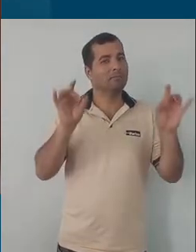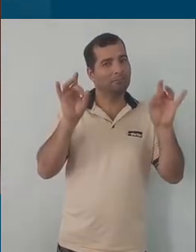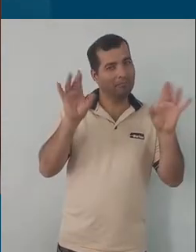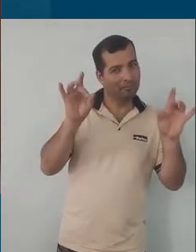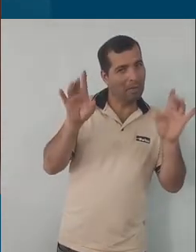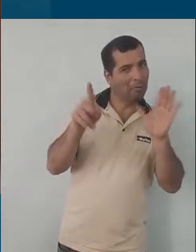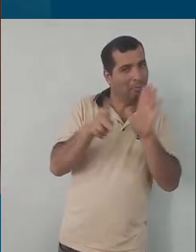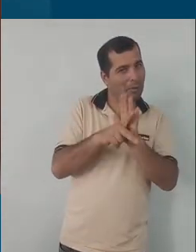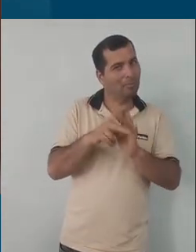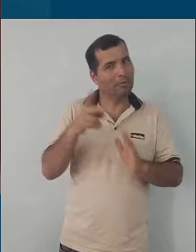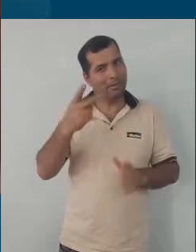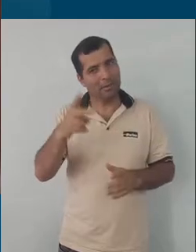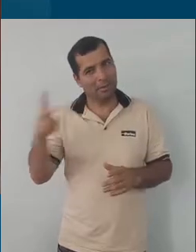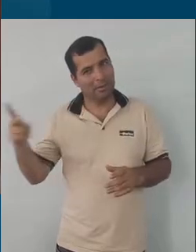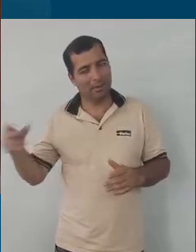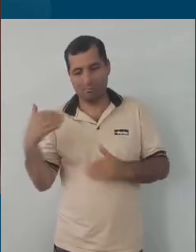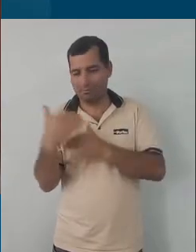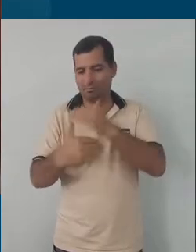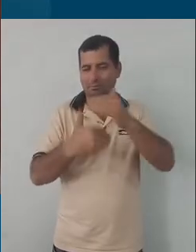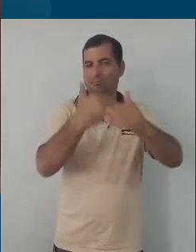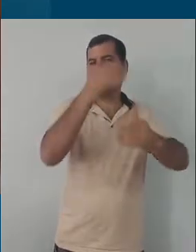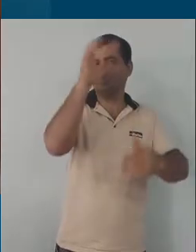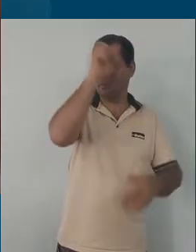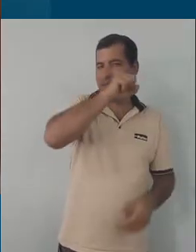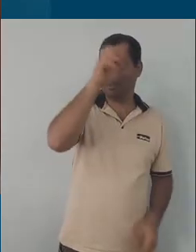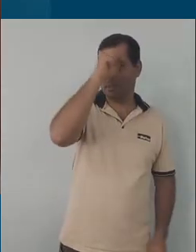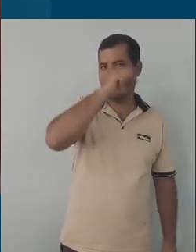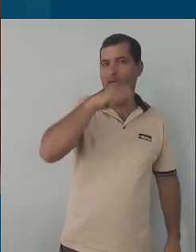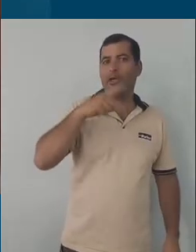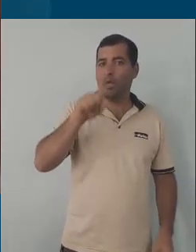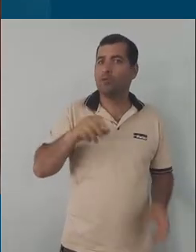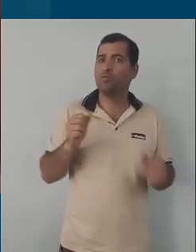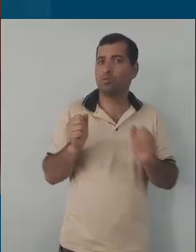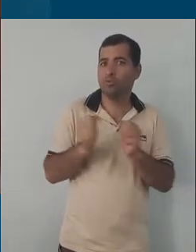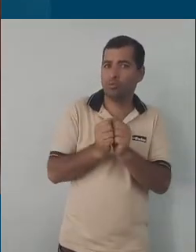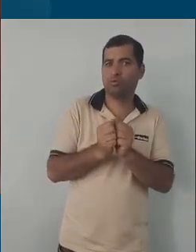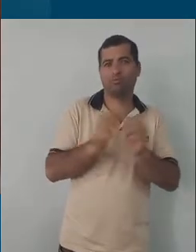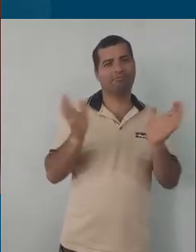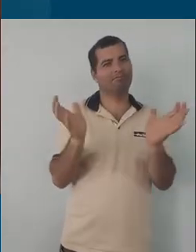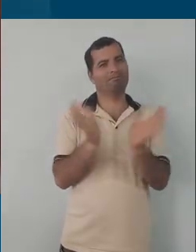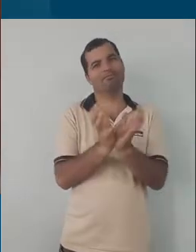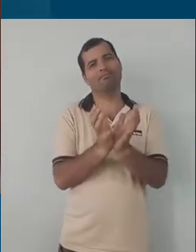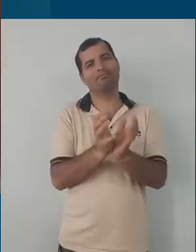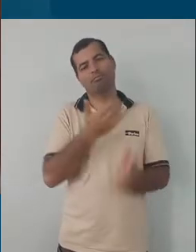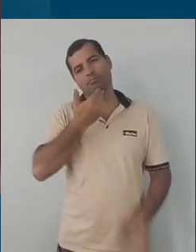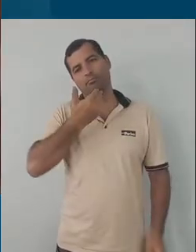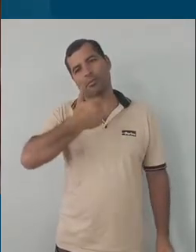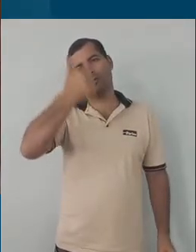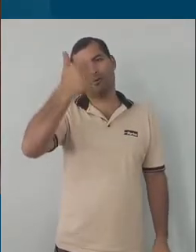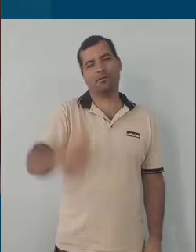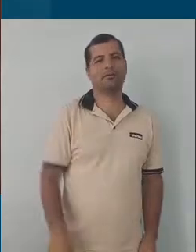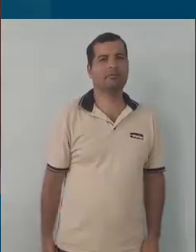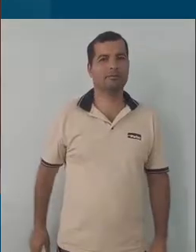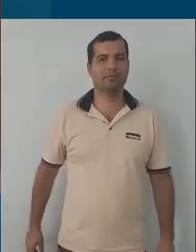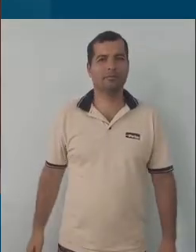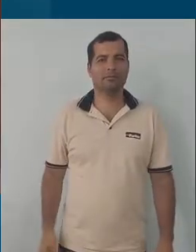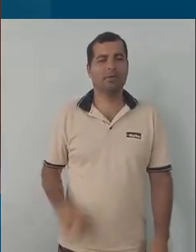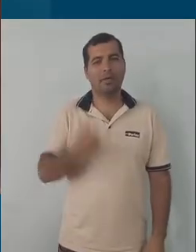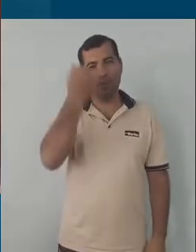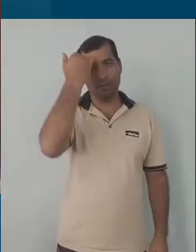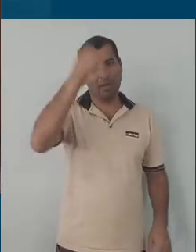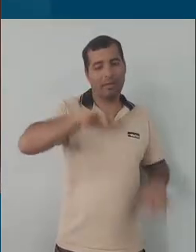especificidades no seu processo de aprender é estar junto com todo mundo, né? Essa ideia de separar